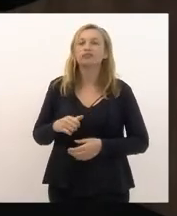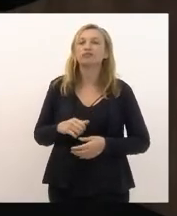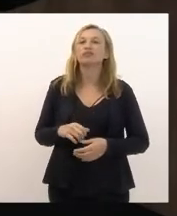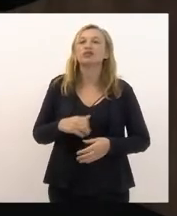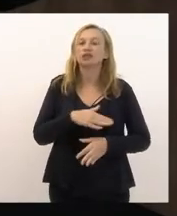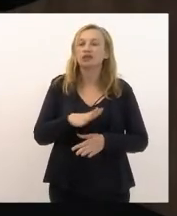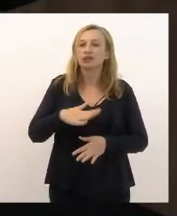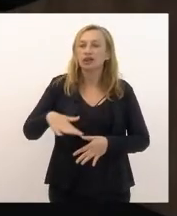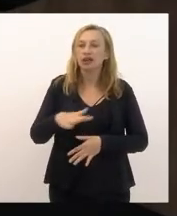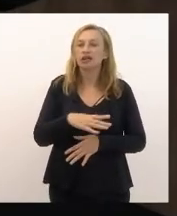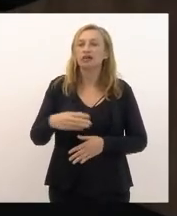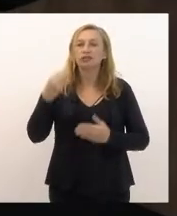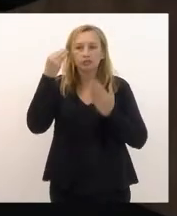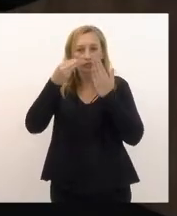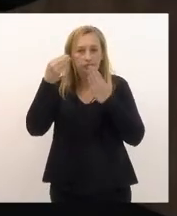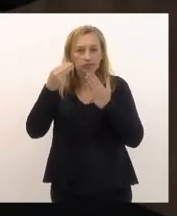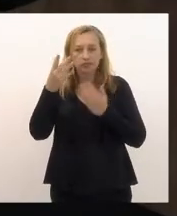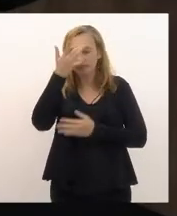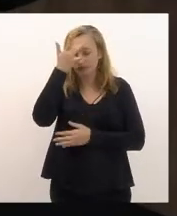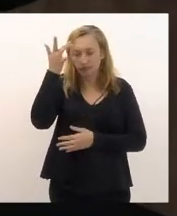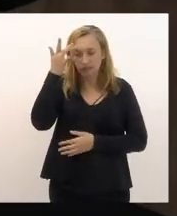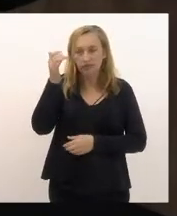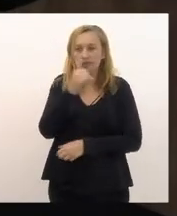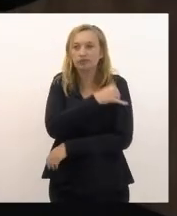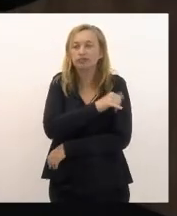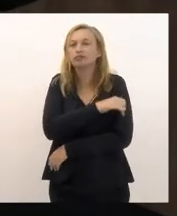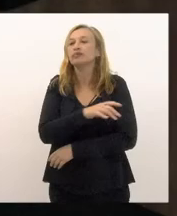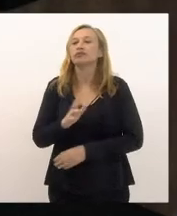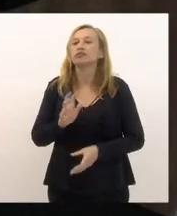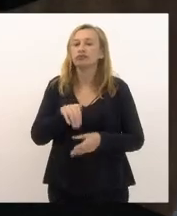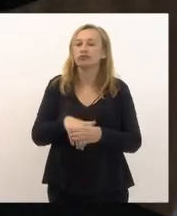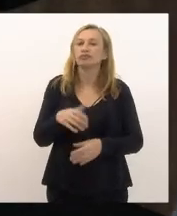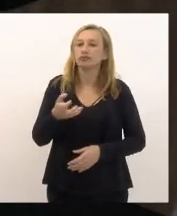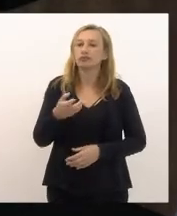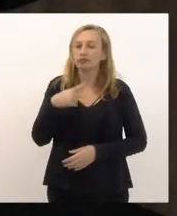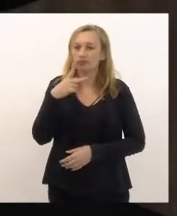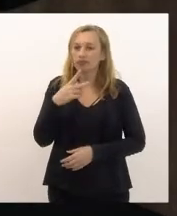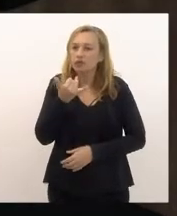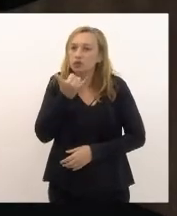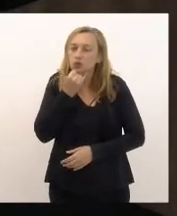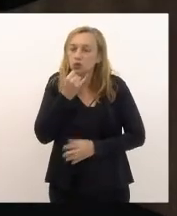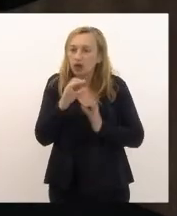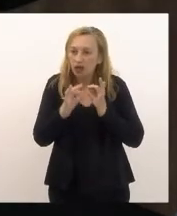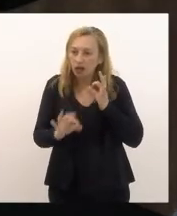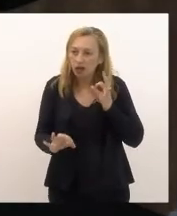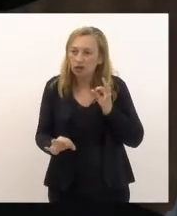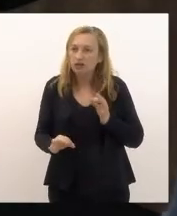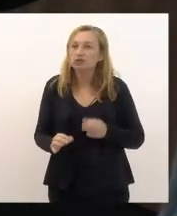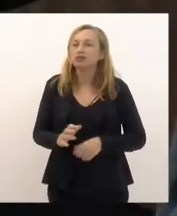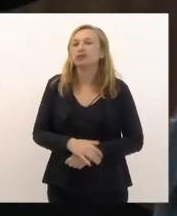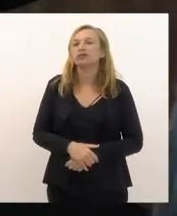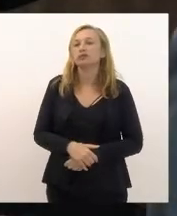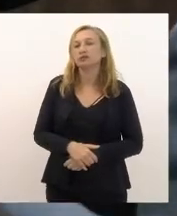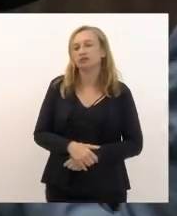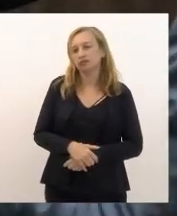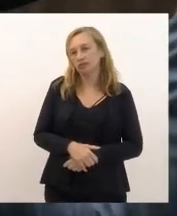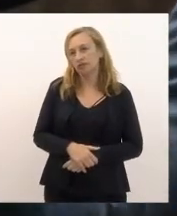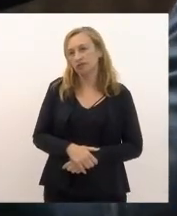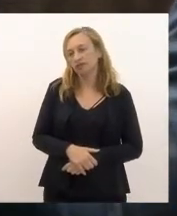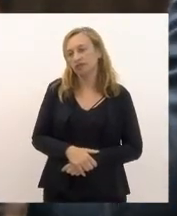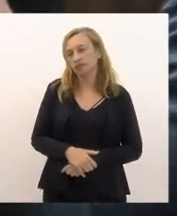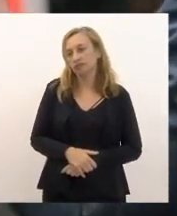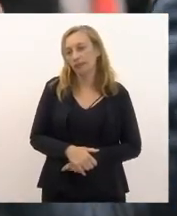campo da psiquiatria e da saúde mental no Rio de Janeiro. Portanto, é a declaração de voto que eu queria fazer. Desculpe se me alonguei, mas juntei três declarações em uma